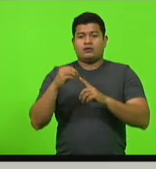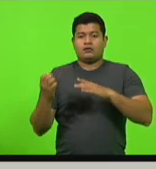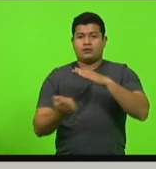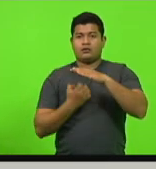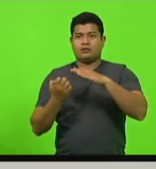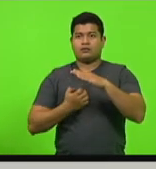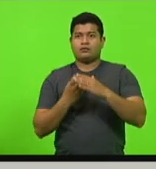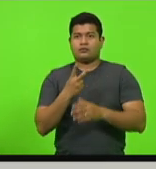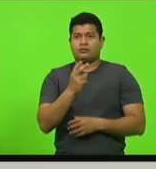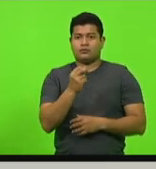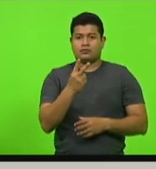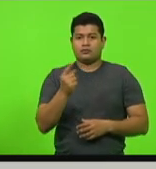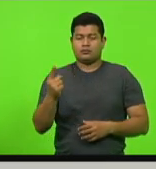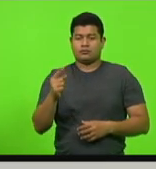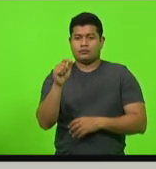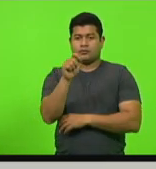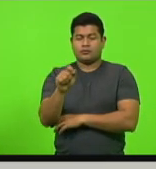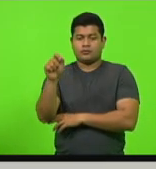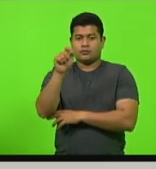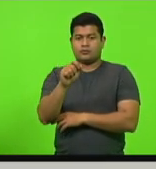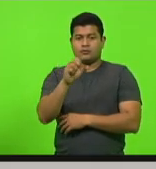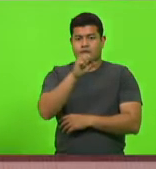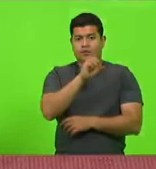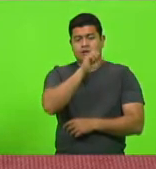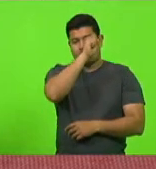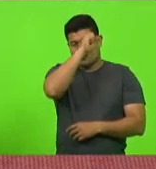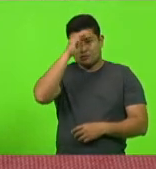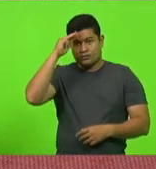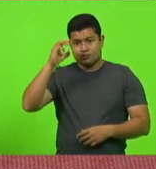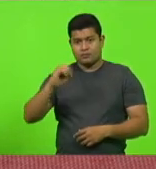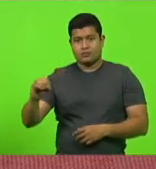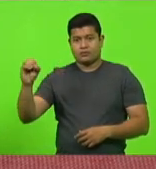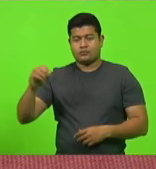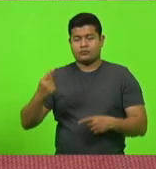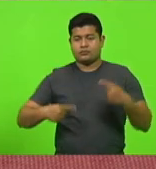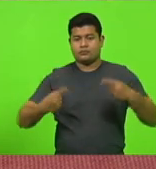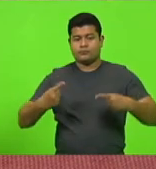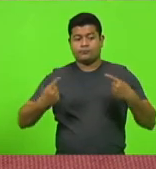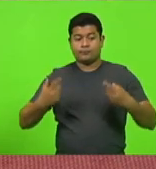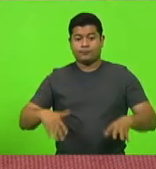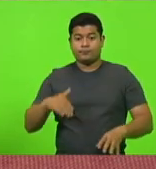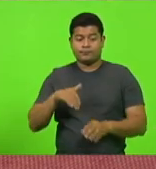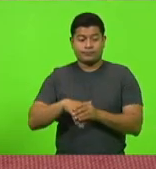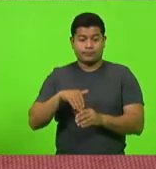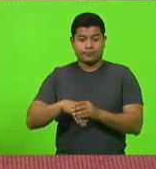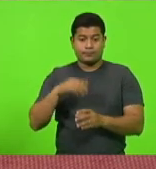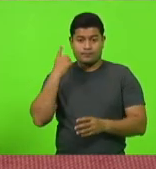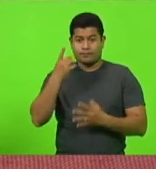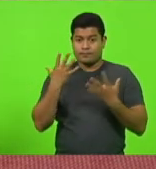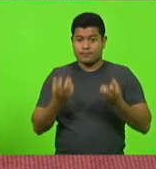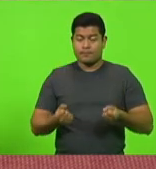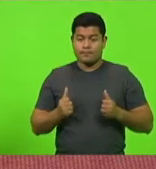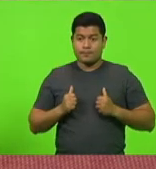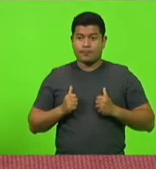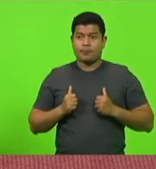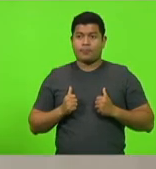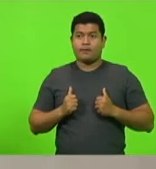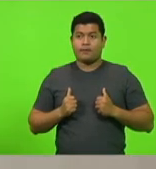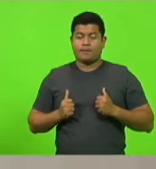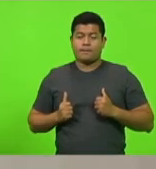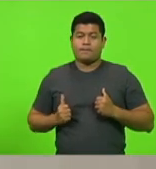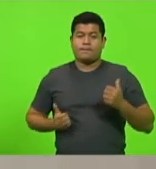pela Associação Empresarial de São Miguel do Oeste, em discussão. Não havendo quem queira discutir em votação, deputados que aprovam, permaneçam como se